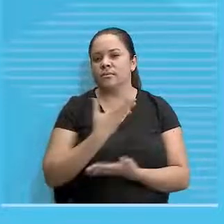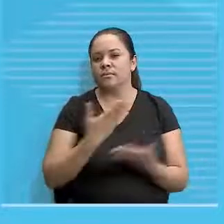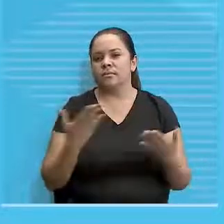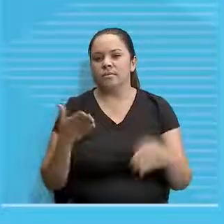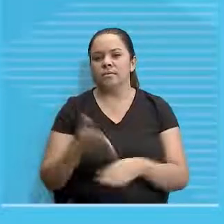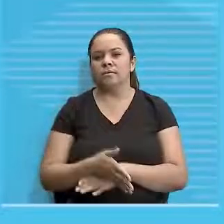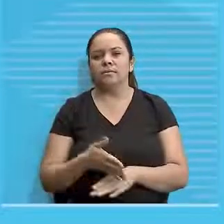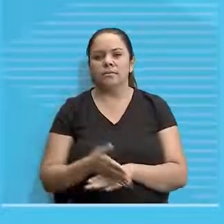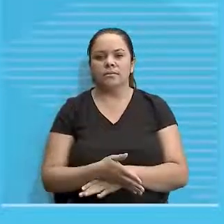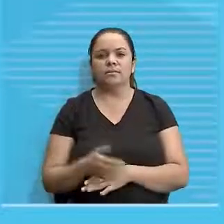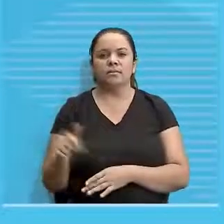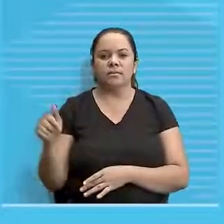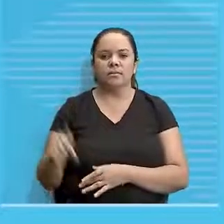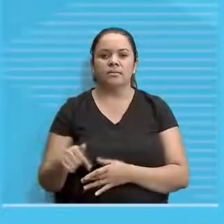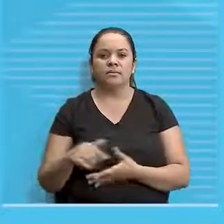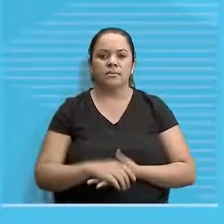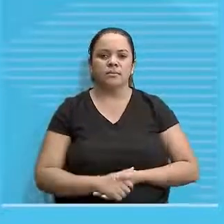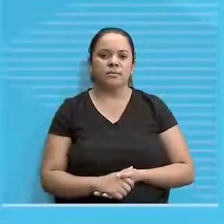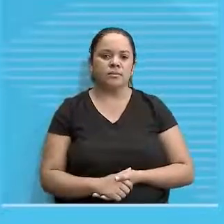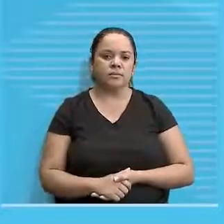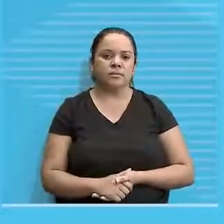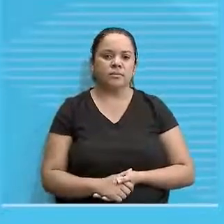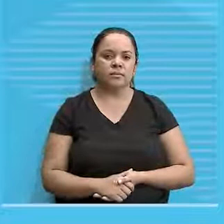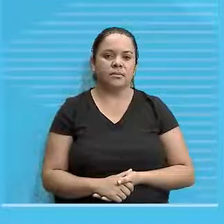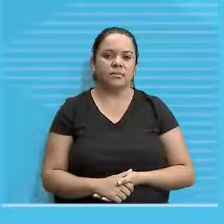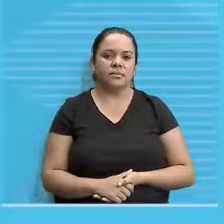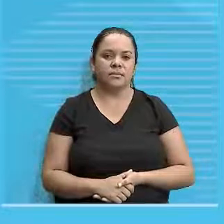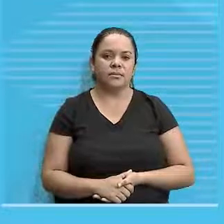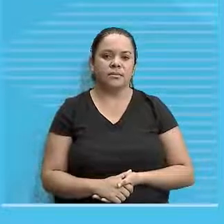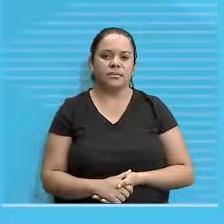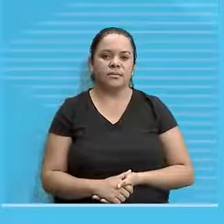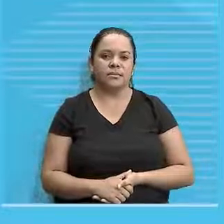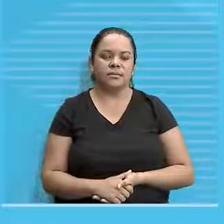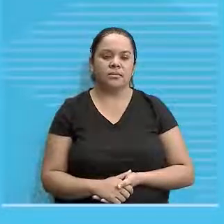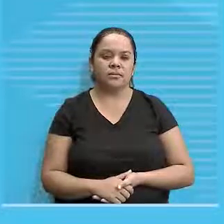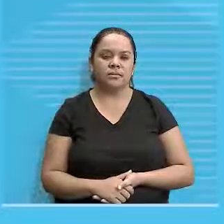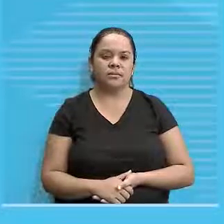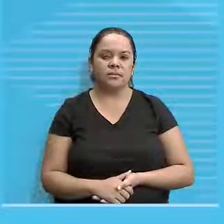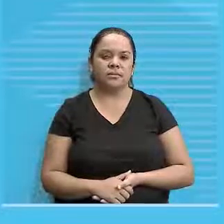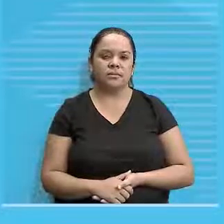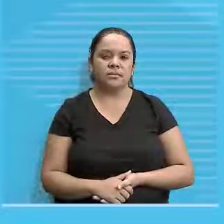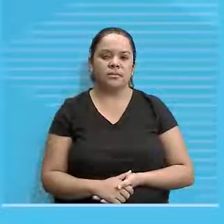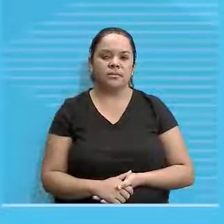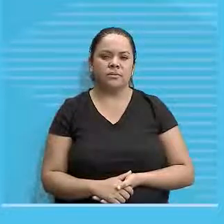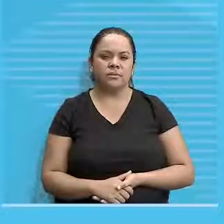Teve uma hora que eu falei com vocês, mas aí vocês desconectaram, né?